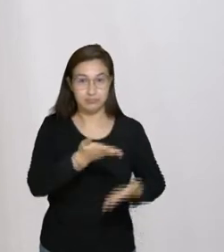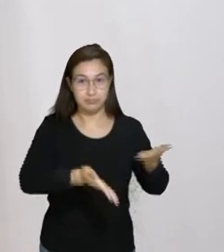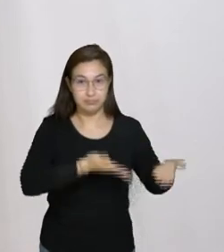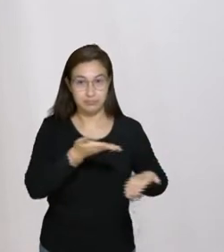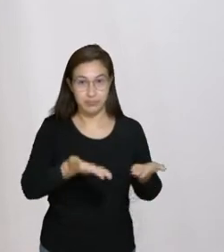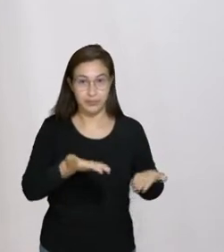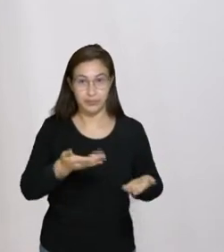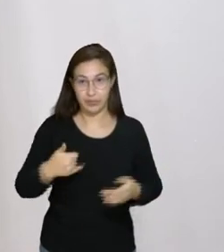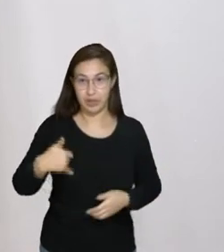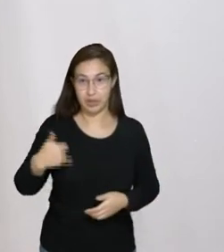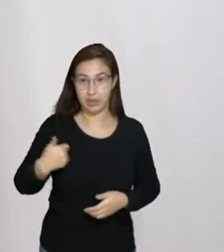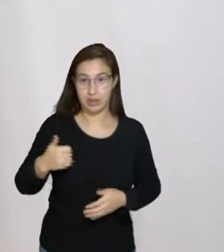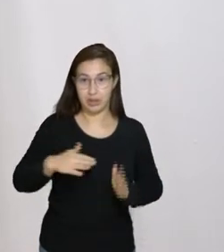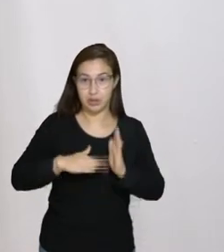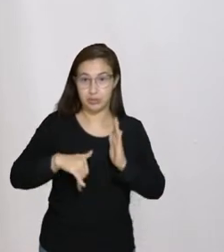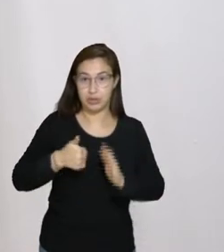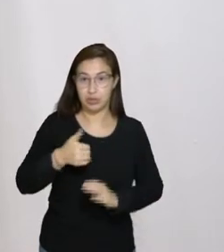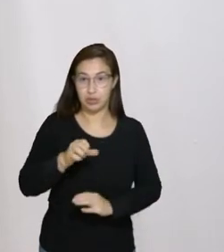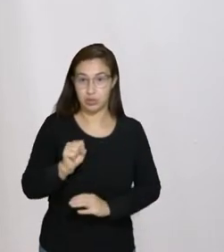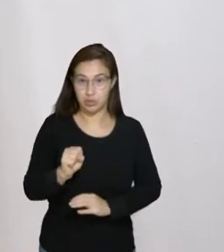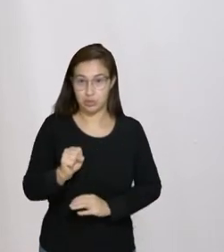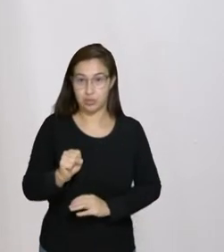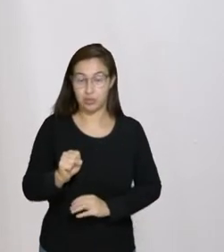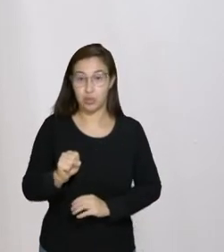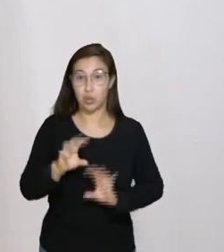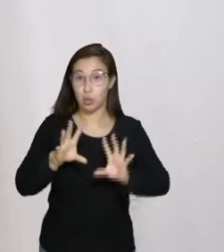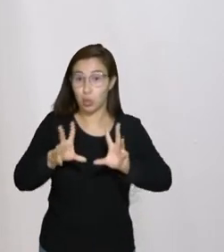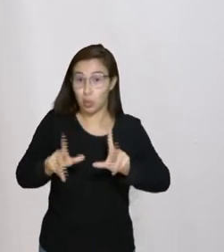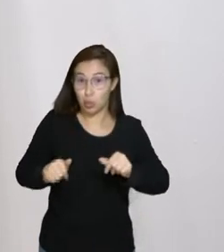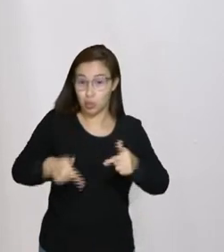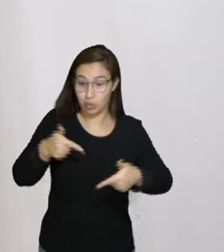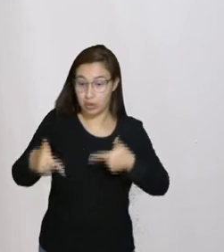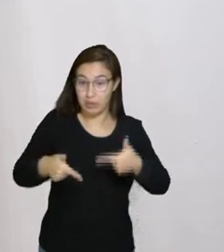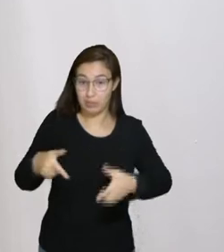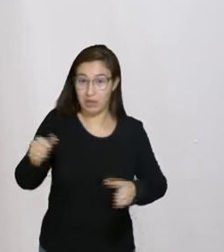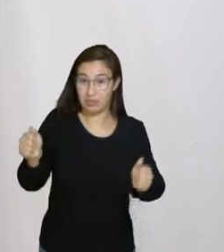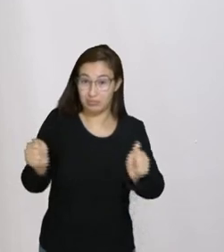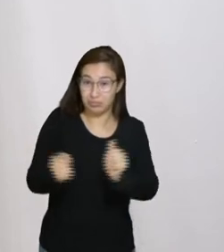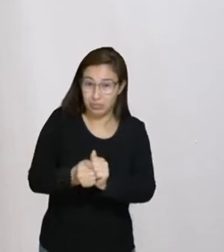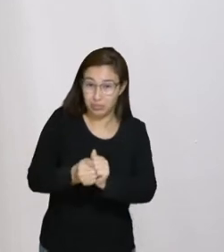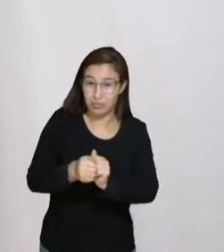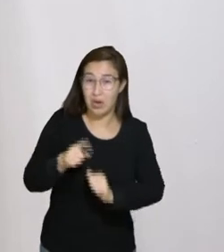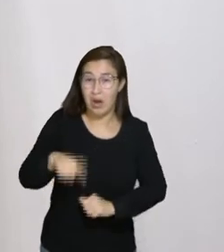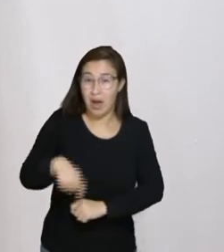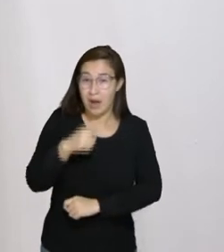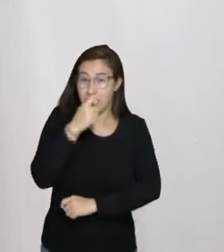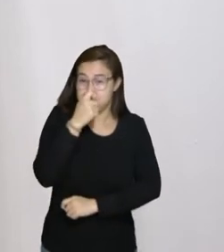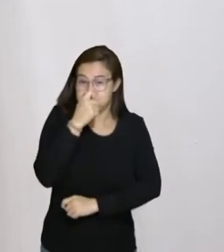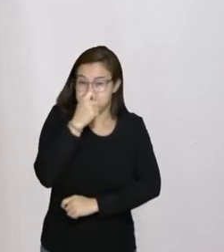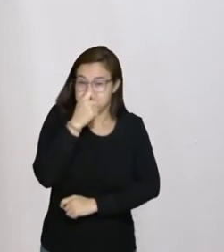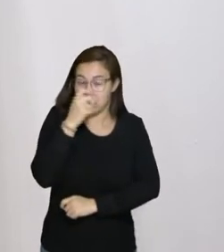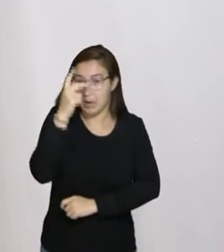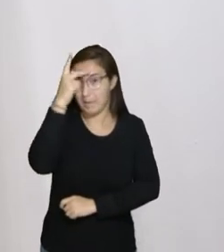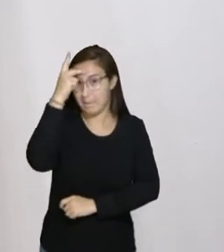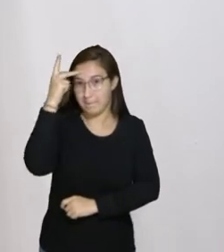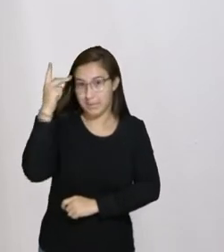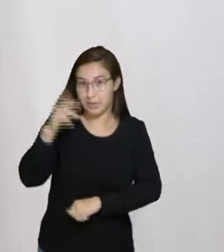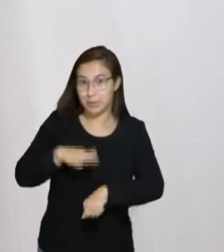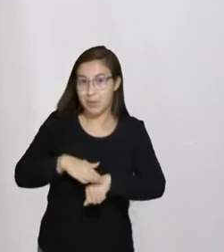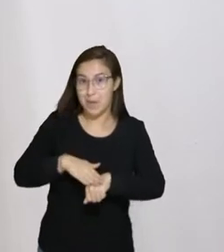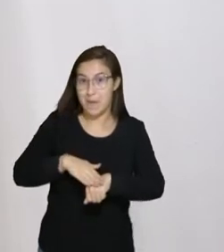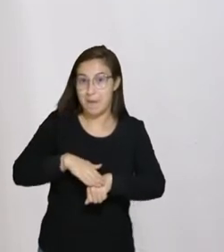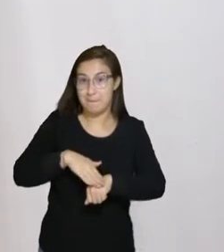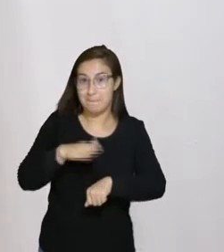for colocar todo mundo para trabalhar na mesma cela, vai ficar muito mais gente do que os presos na